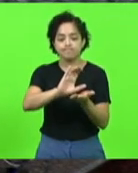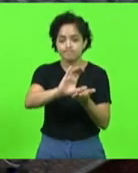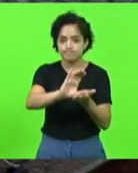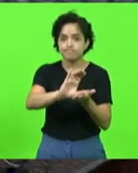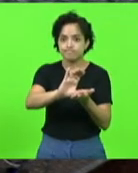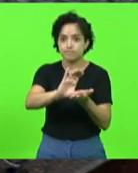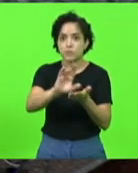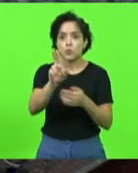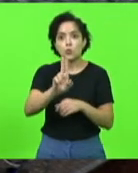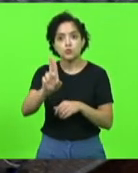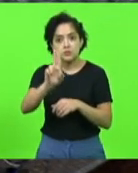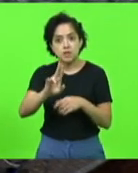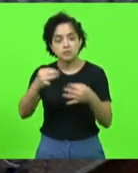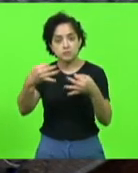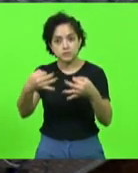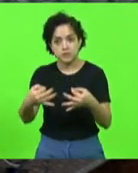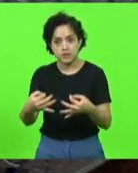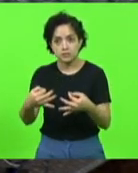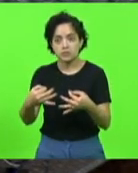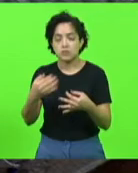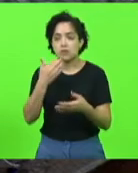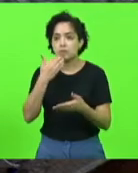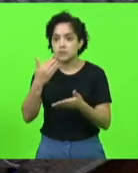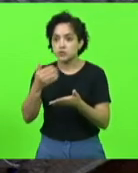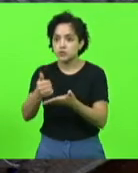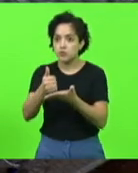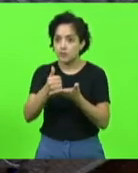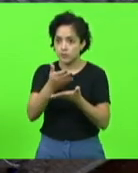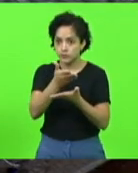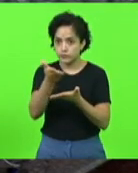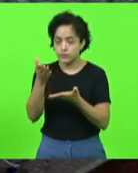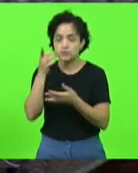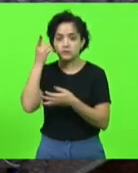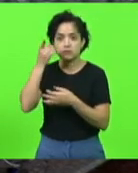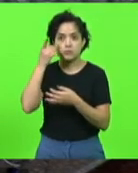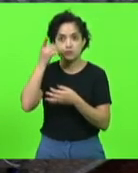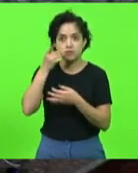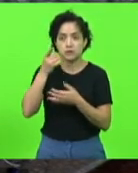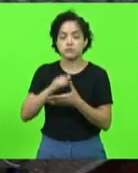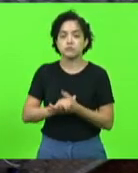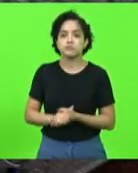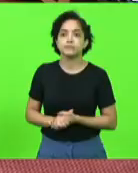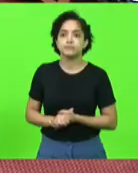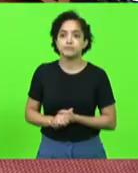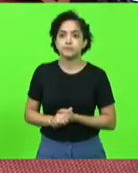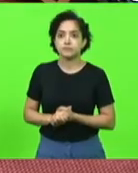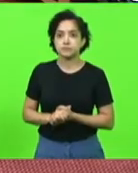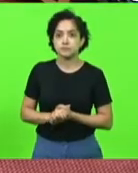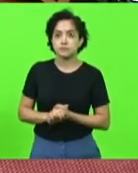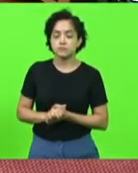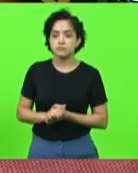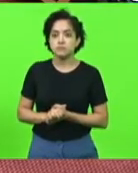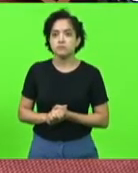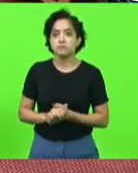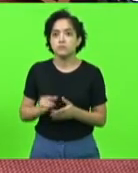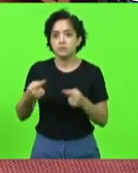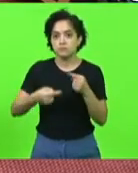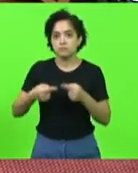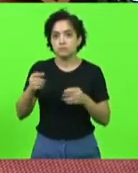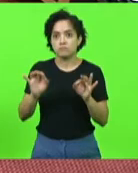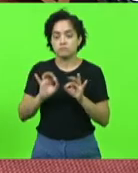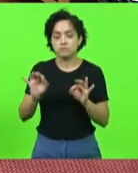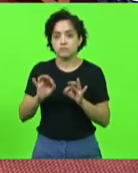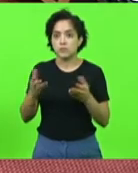Portanto, quero pedir aqui o apoio de todos os senhores deputados, senhoras deputadas, a este projeto. Não havendo mais quem queira discutir